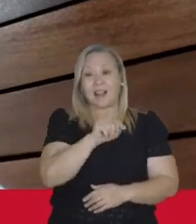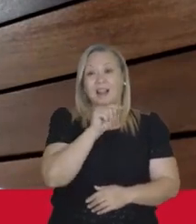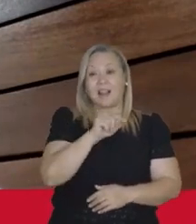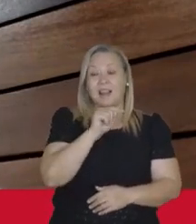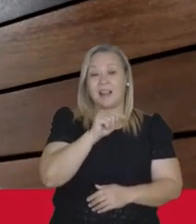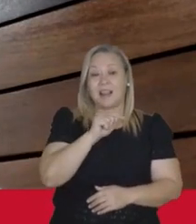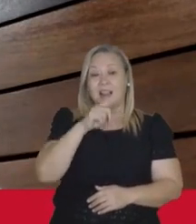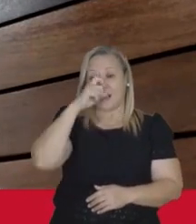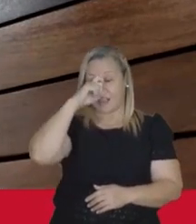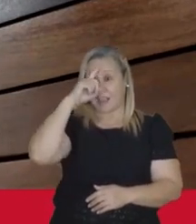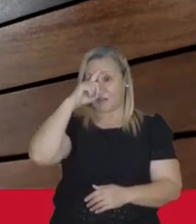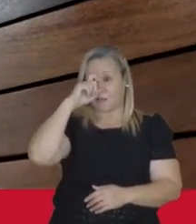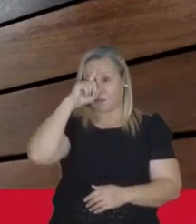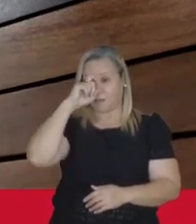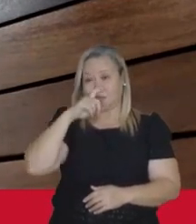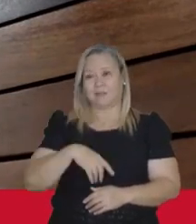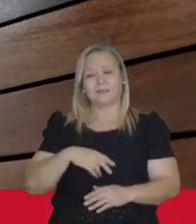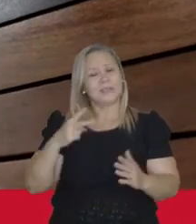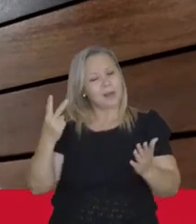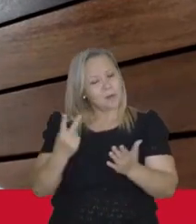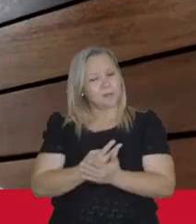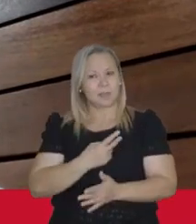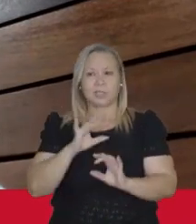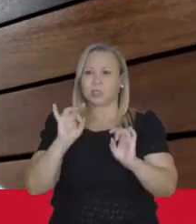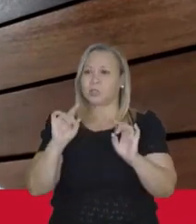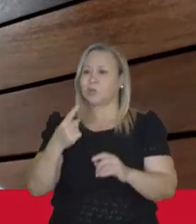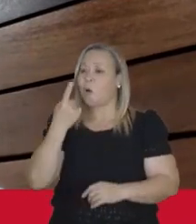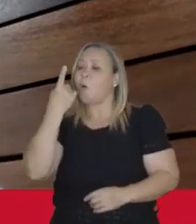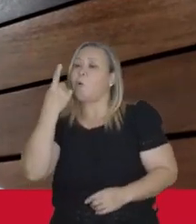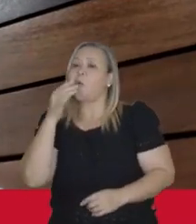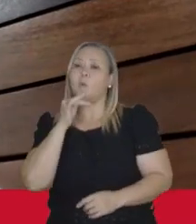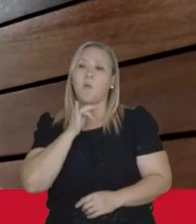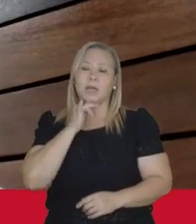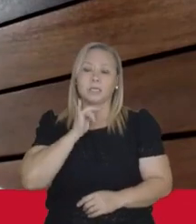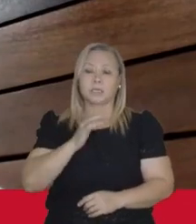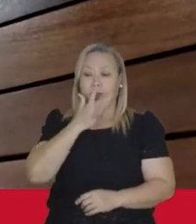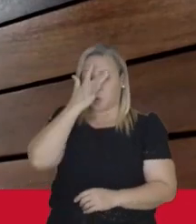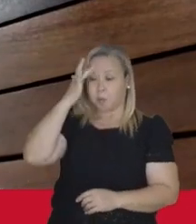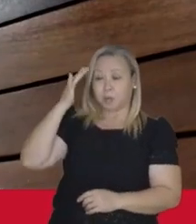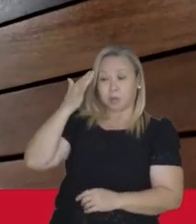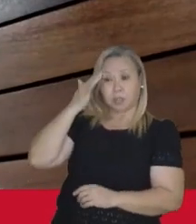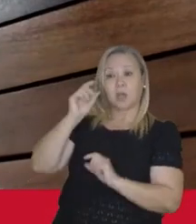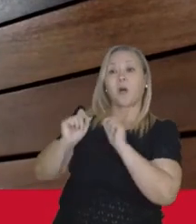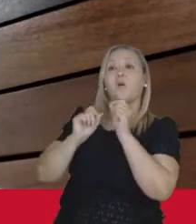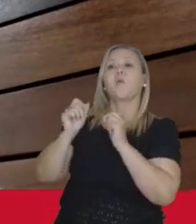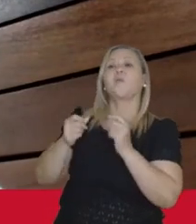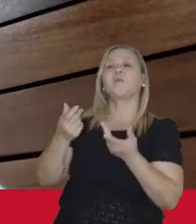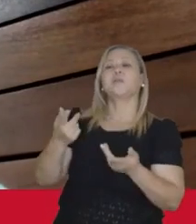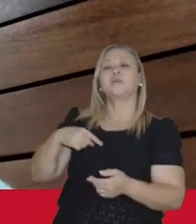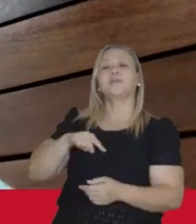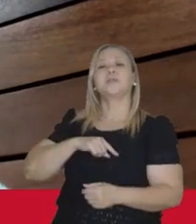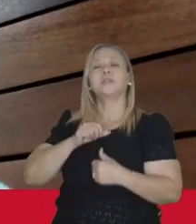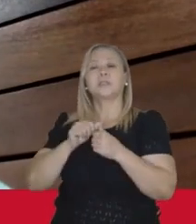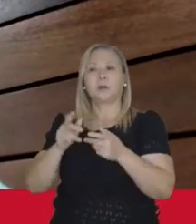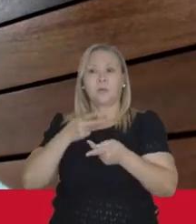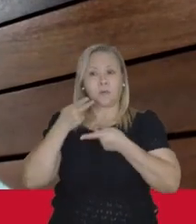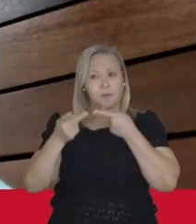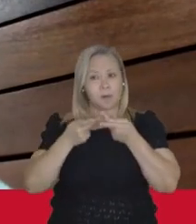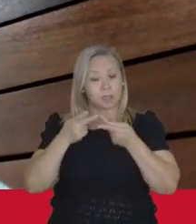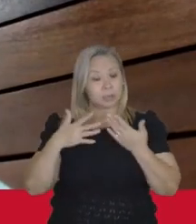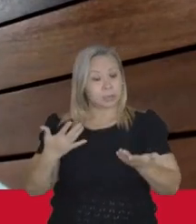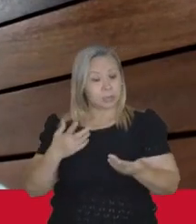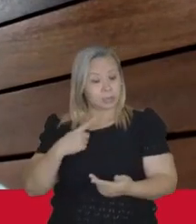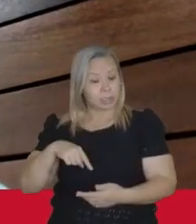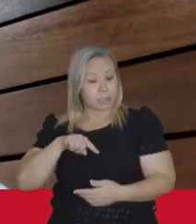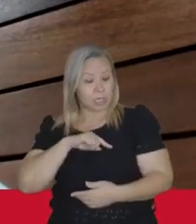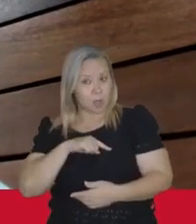Isso vem acontecendo. Só um exemplo para as pessoas entenderem do que nós estamos falando. Então, a